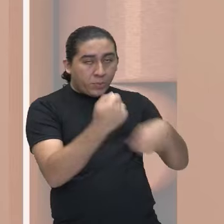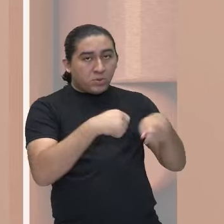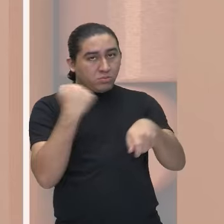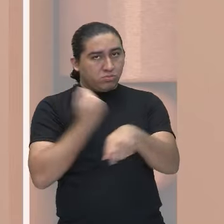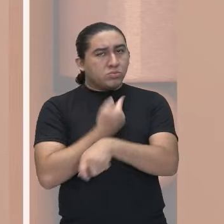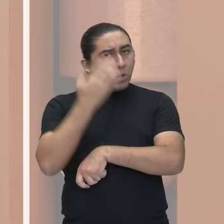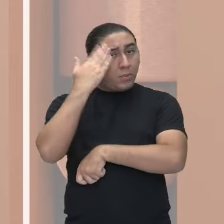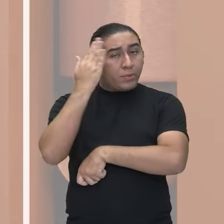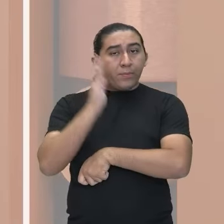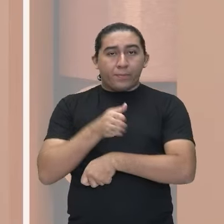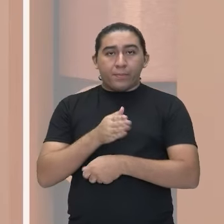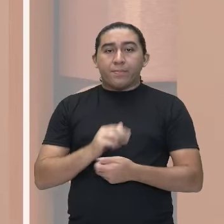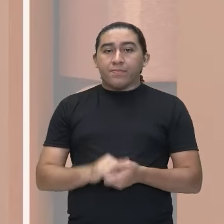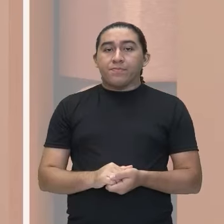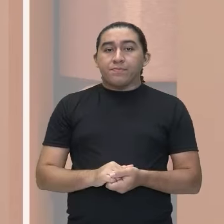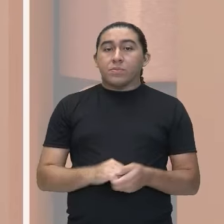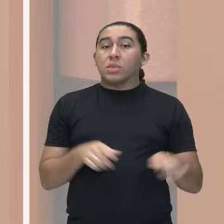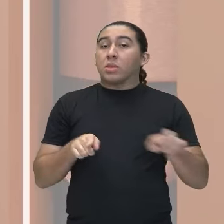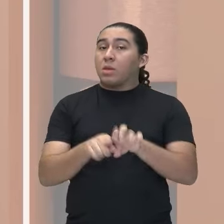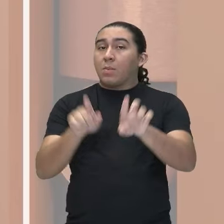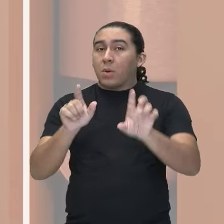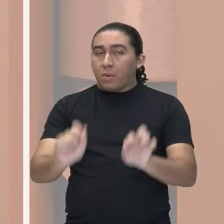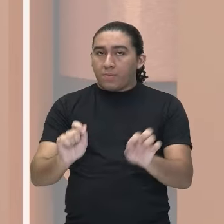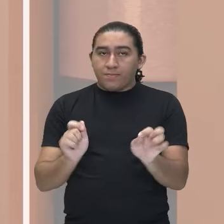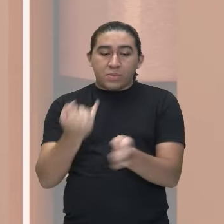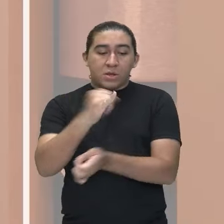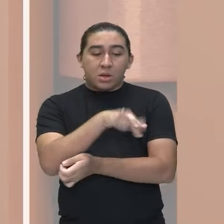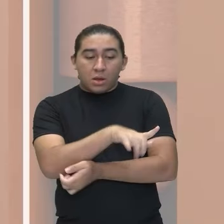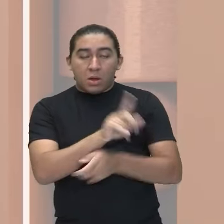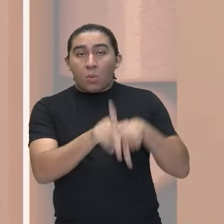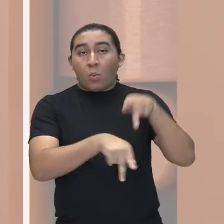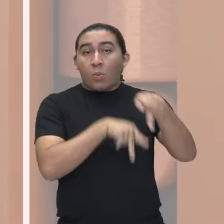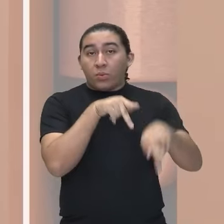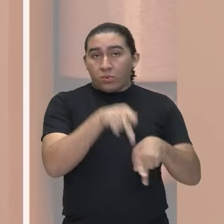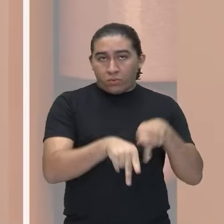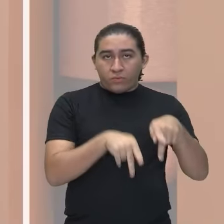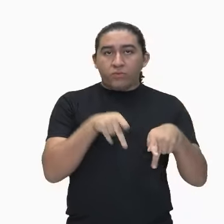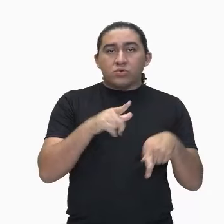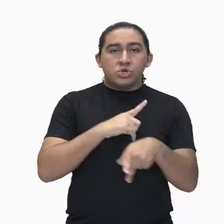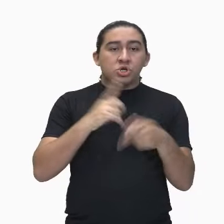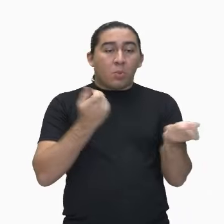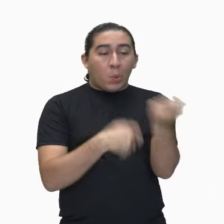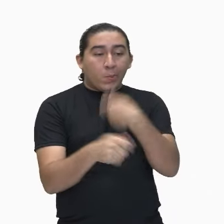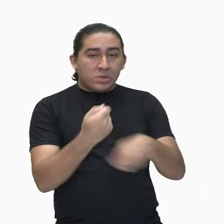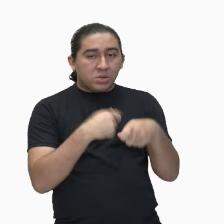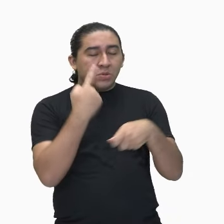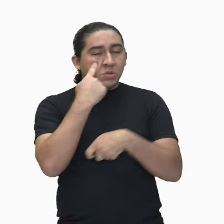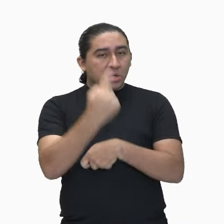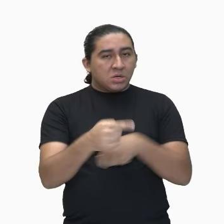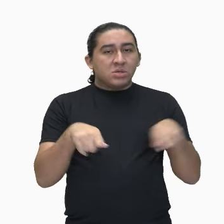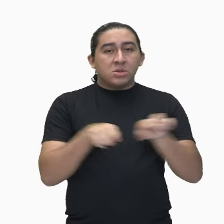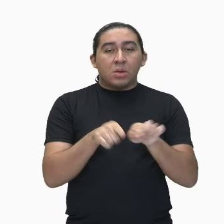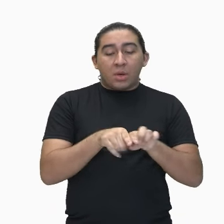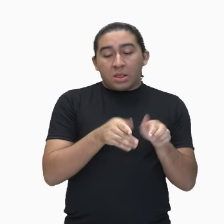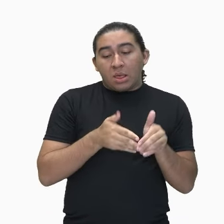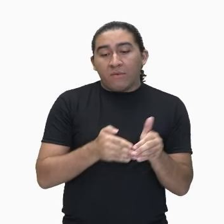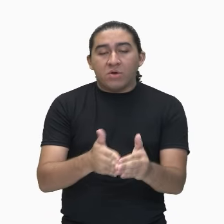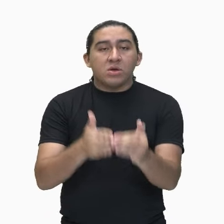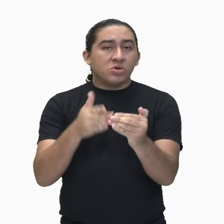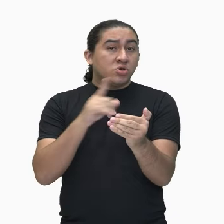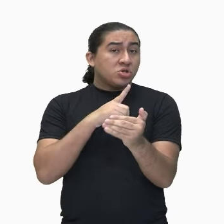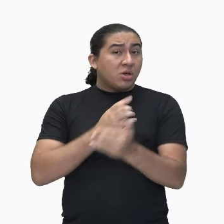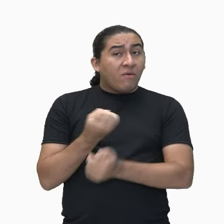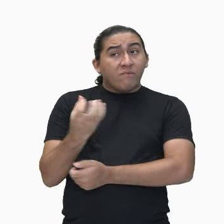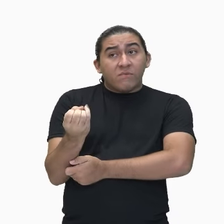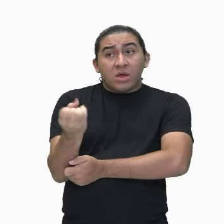disso daí, tá? E aí, como eles eram um povo comerciante e navegante, então eles viajavam